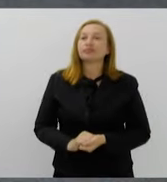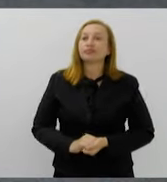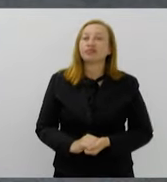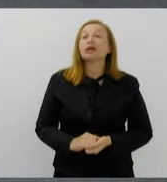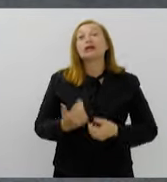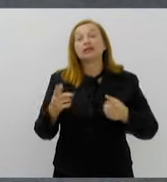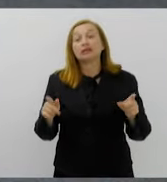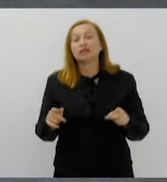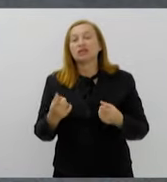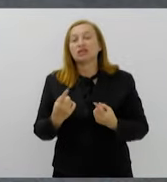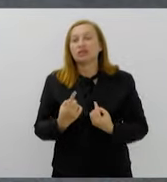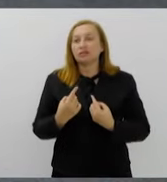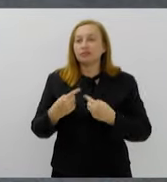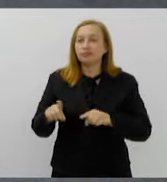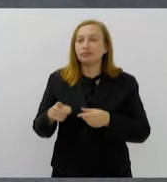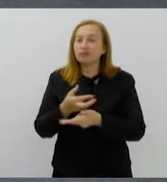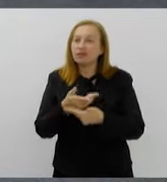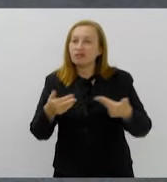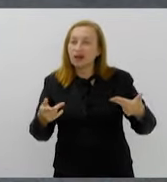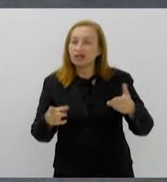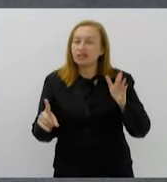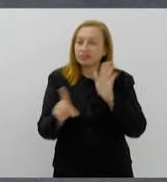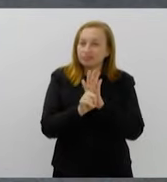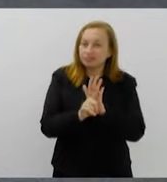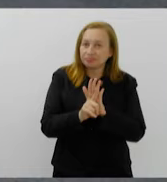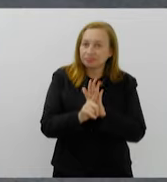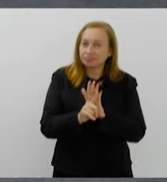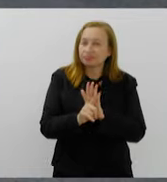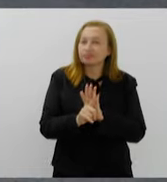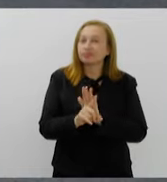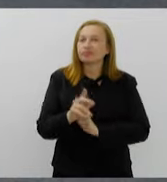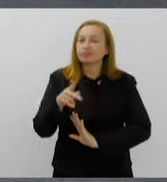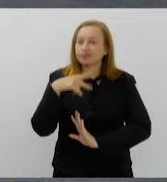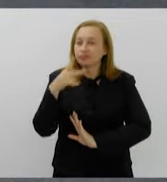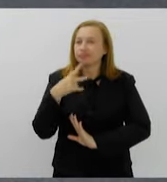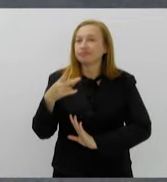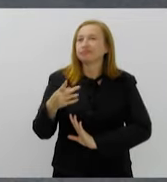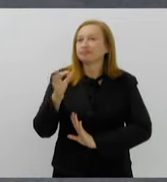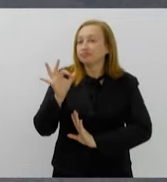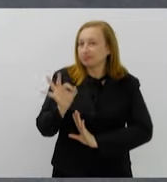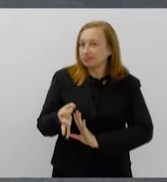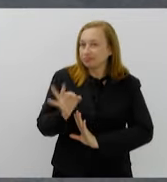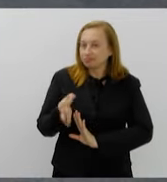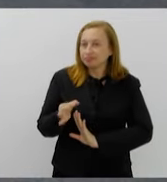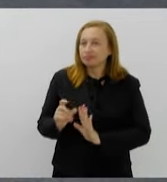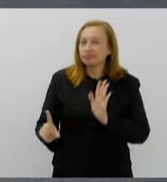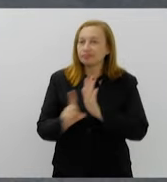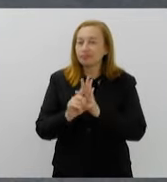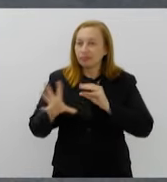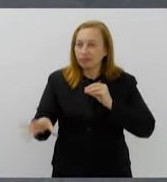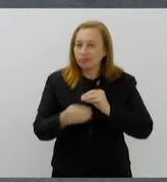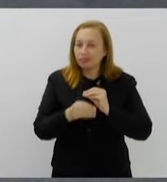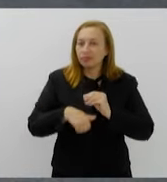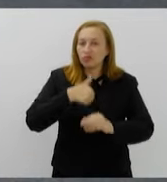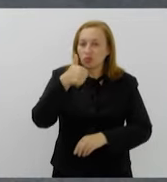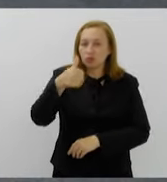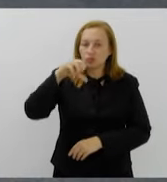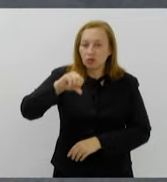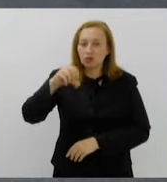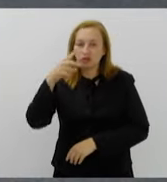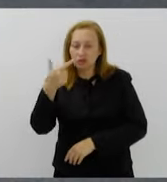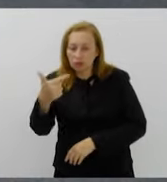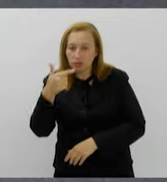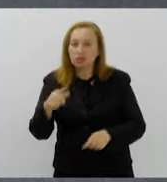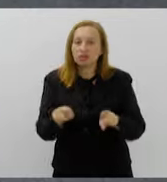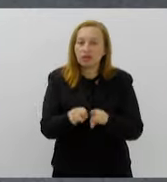afrontam várias legislações em vigor cito especificamente a lei complementar 192 e